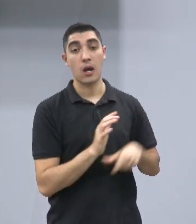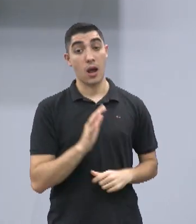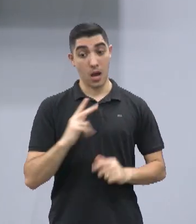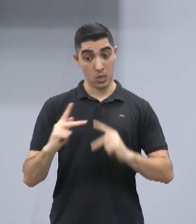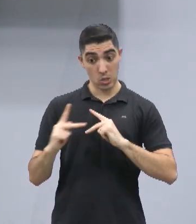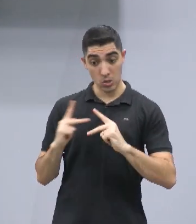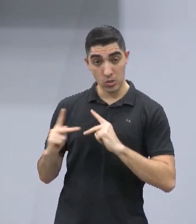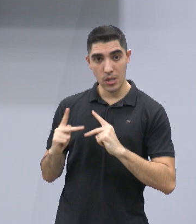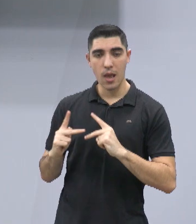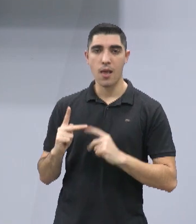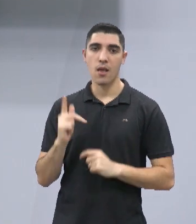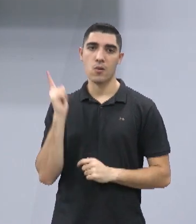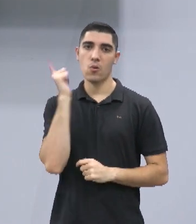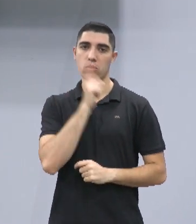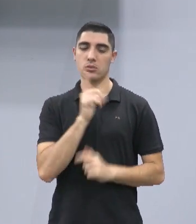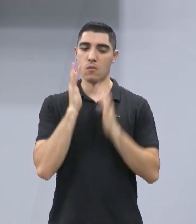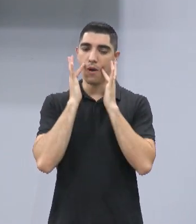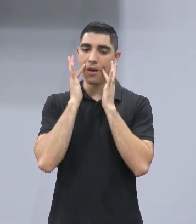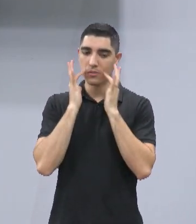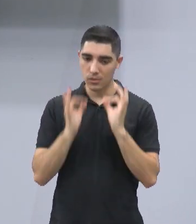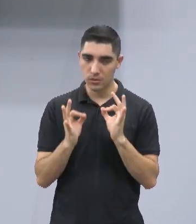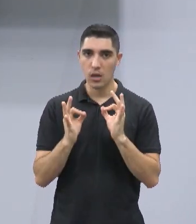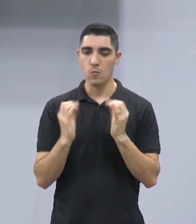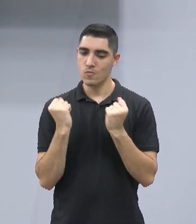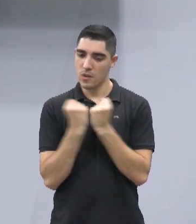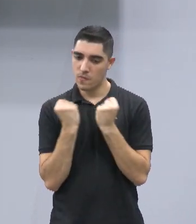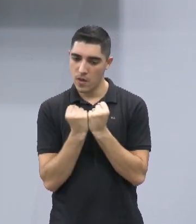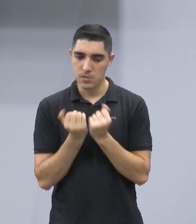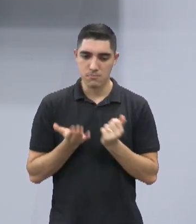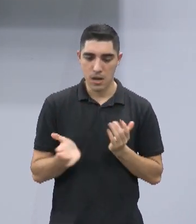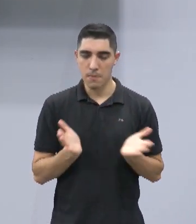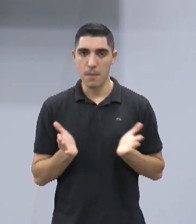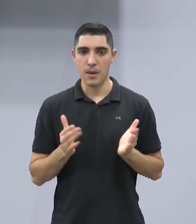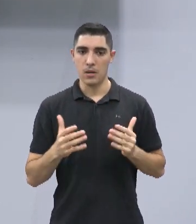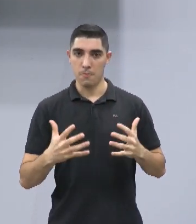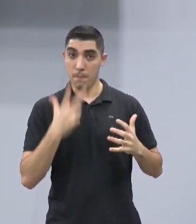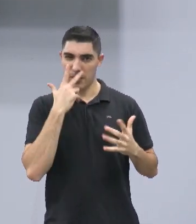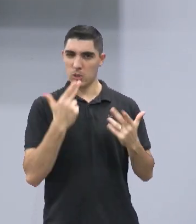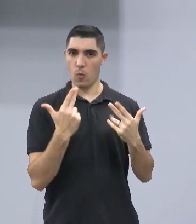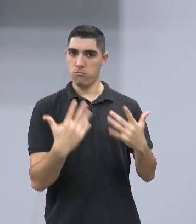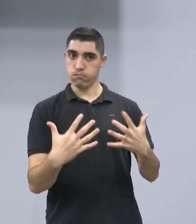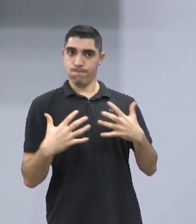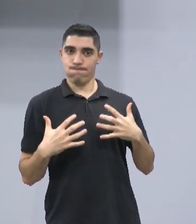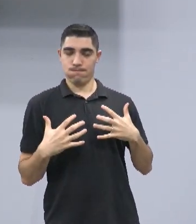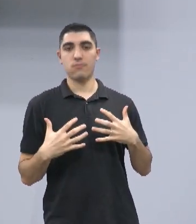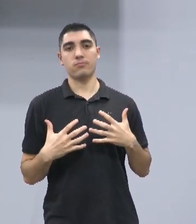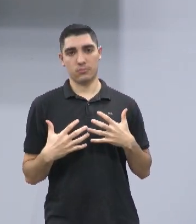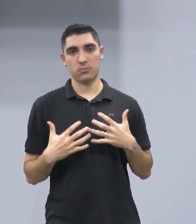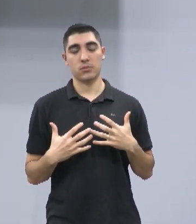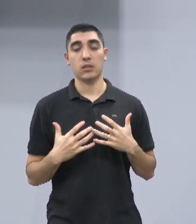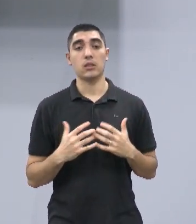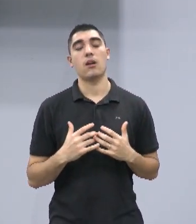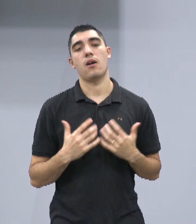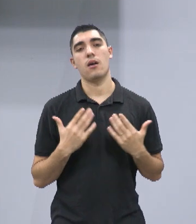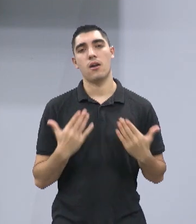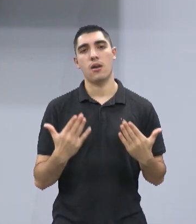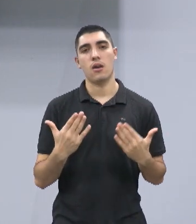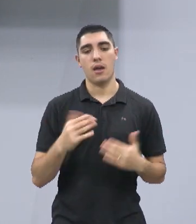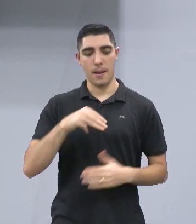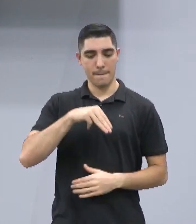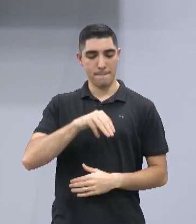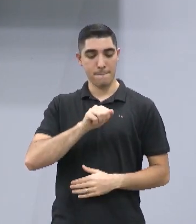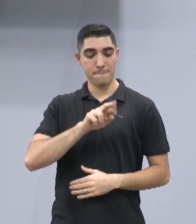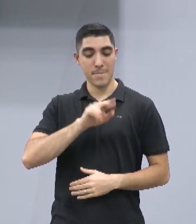logicamente, entrou mais ligado até defensivamente do que foi contra o jogo contra o Taboão da Serra. Tanto que a Marina roubou